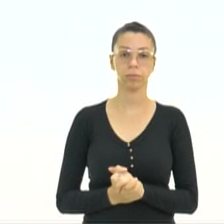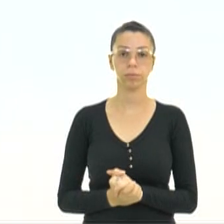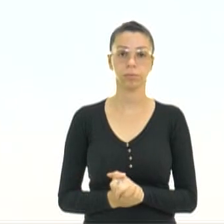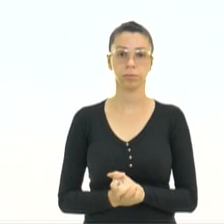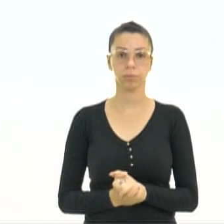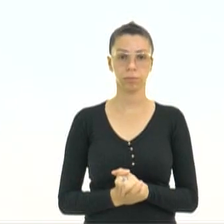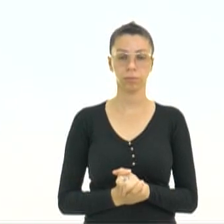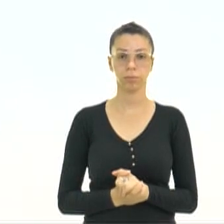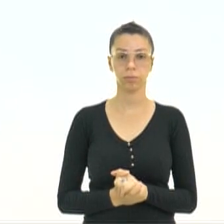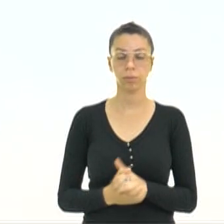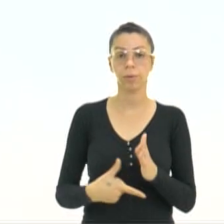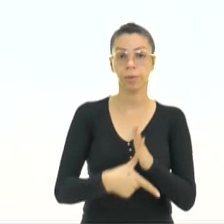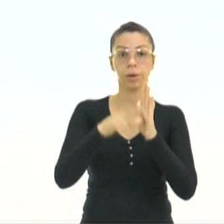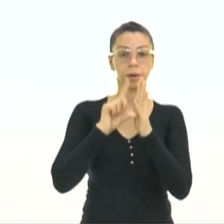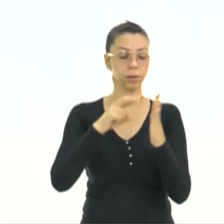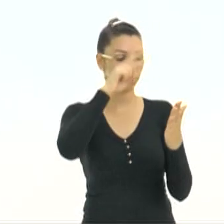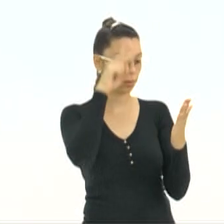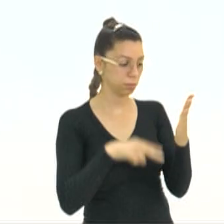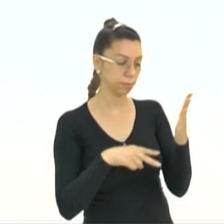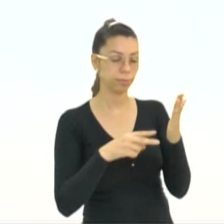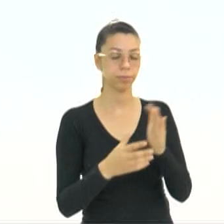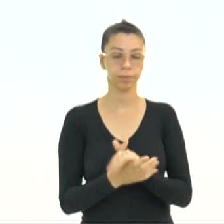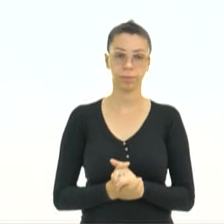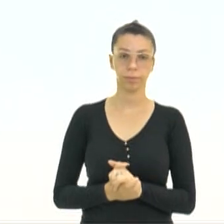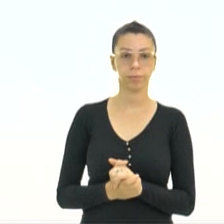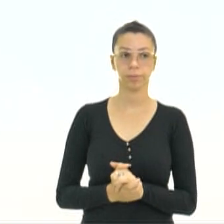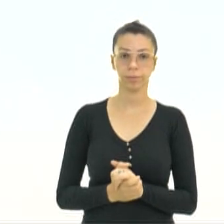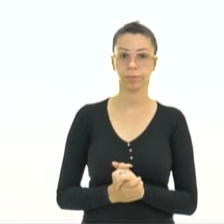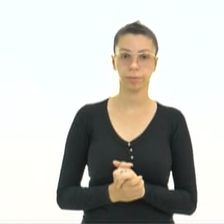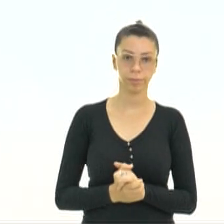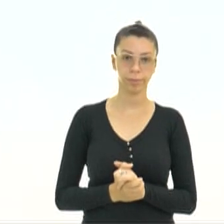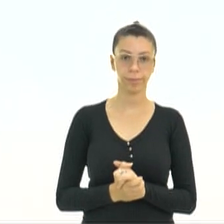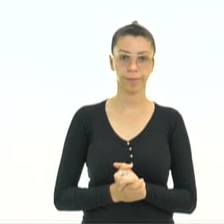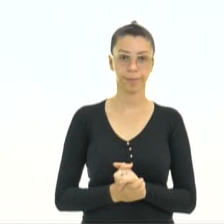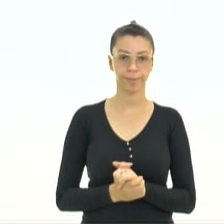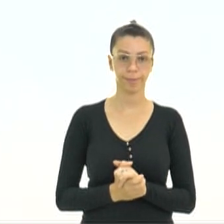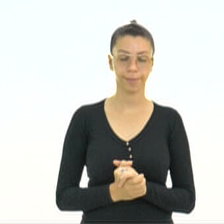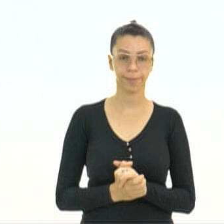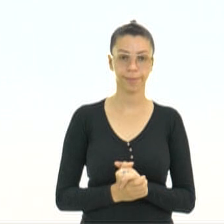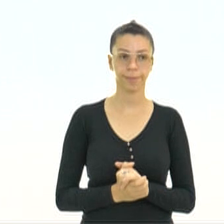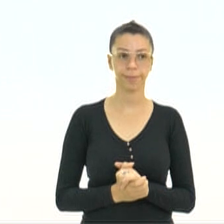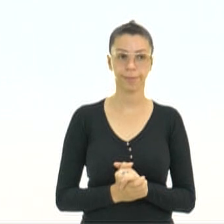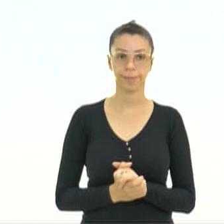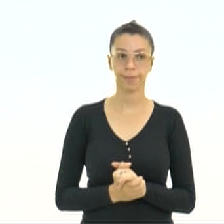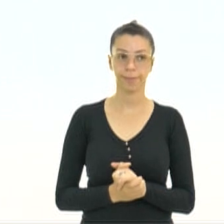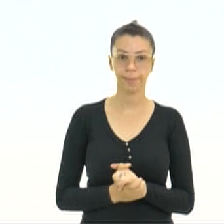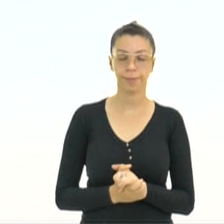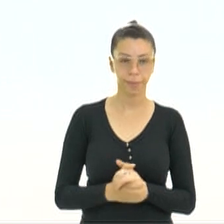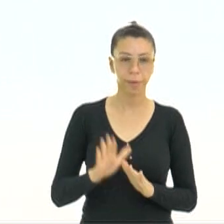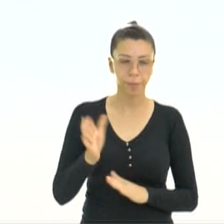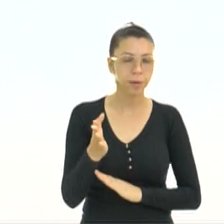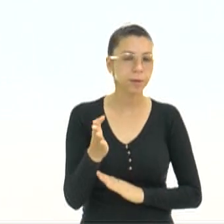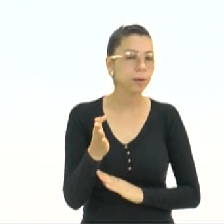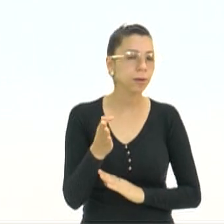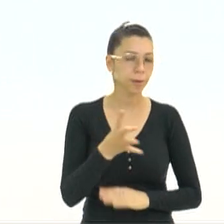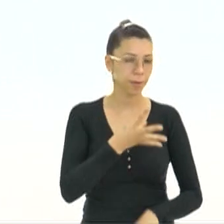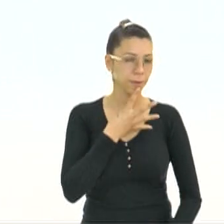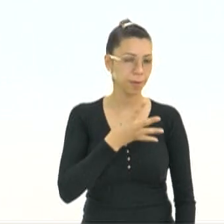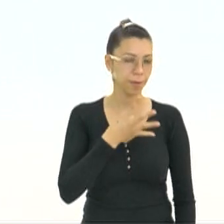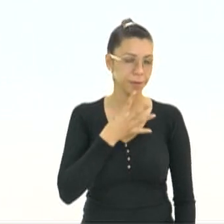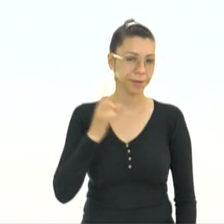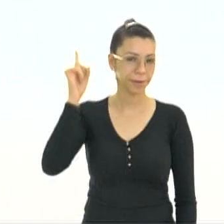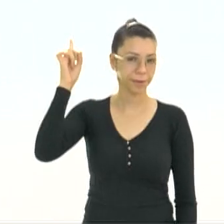Before reading, antes da nossa leitura. Have you ever heard of Charlotte Bronte? Você já ouviu